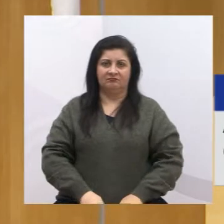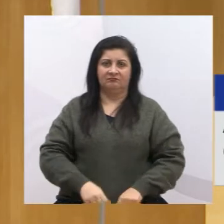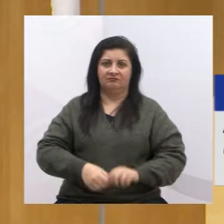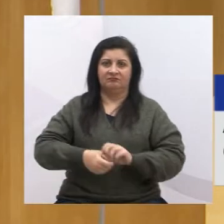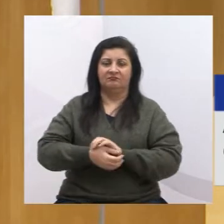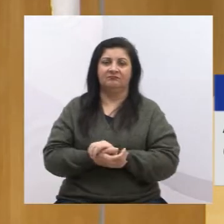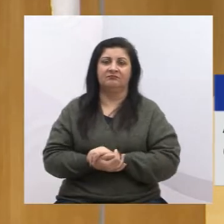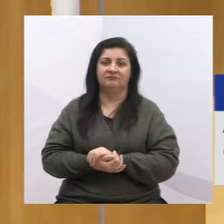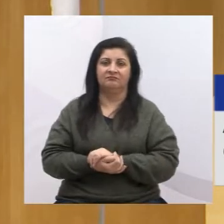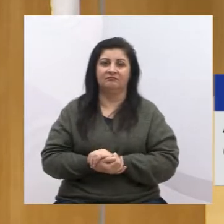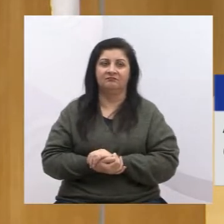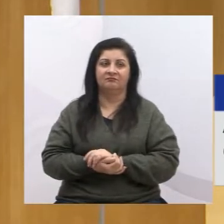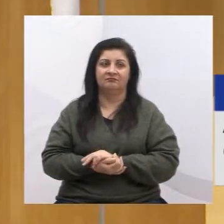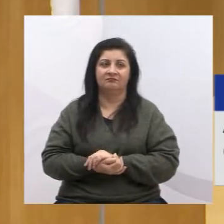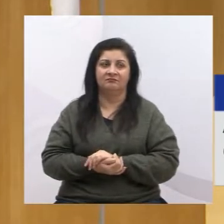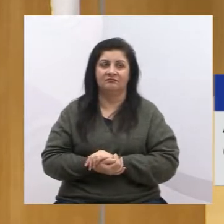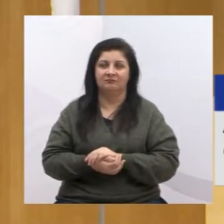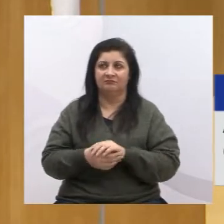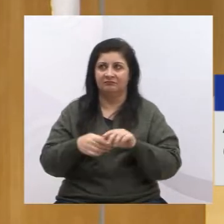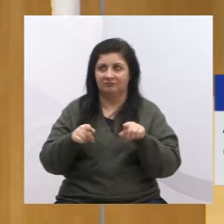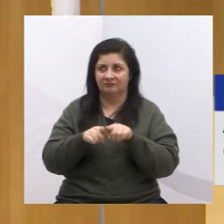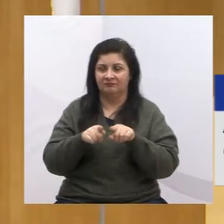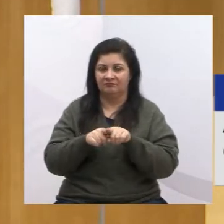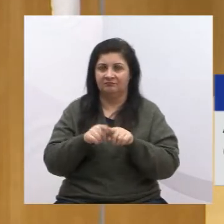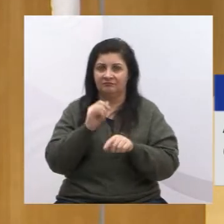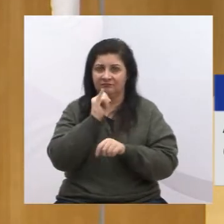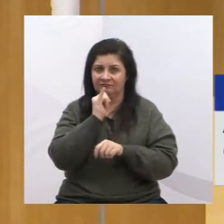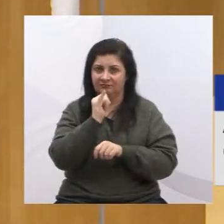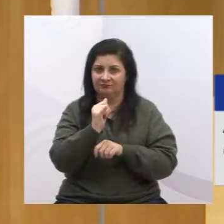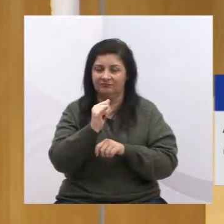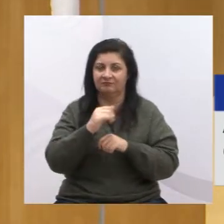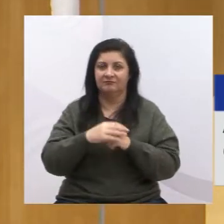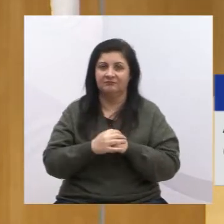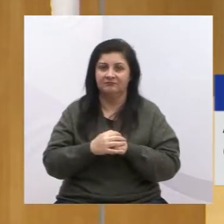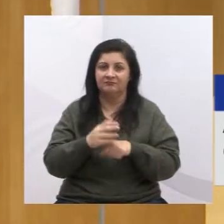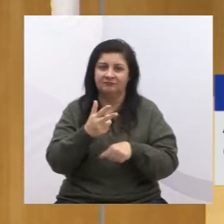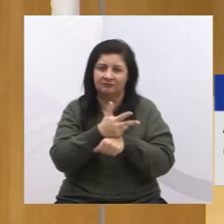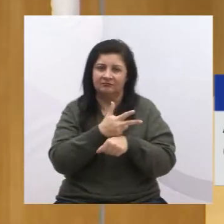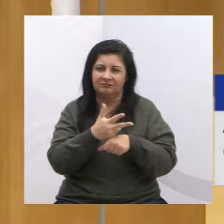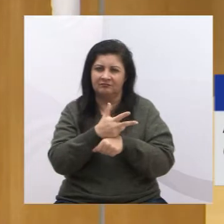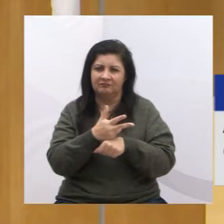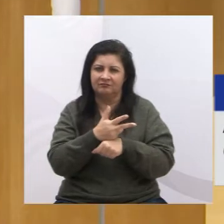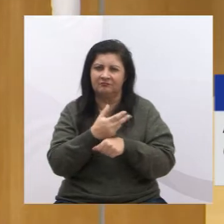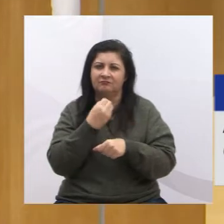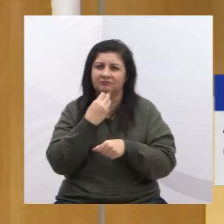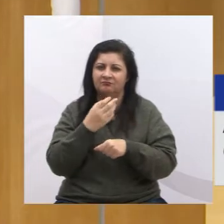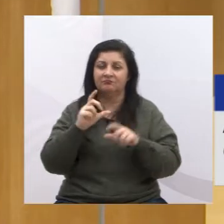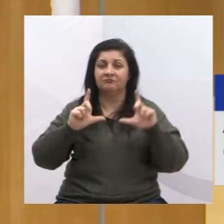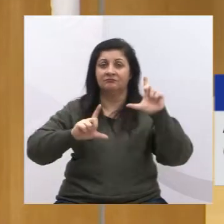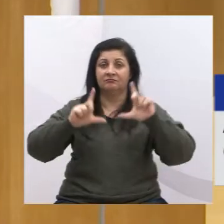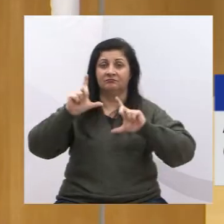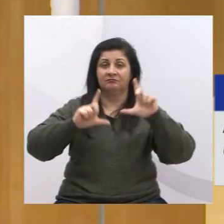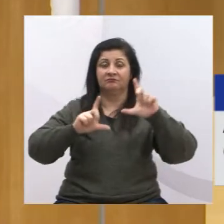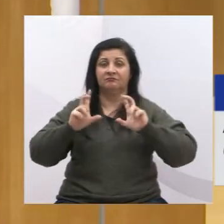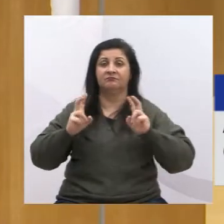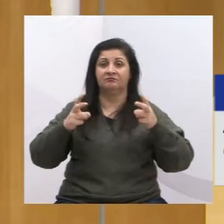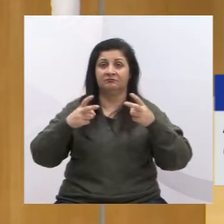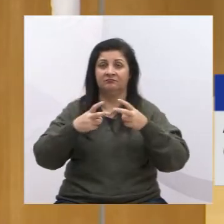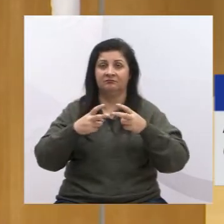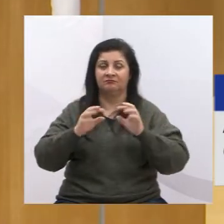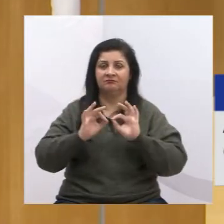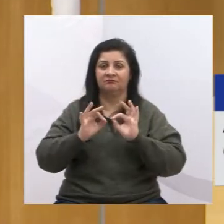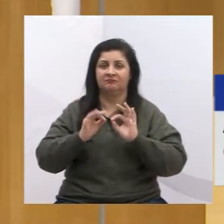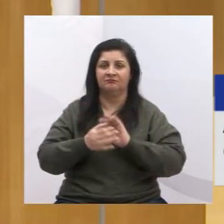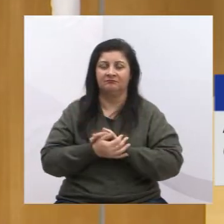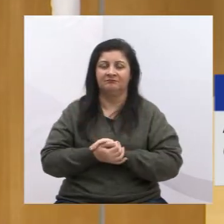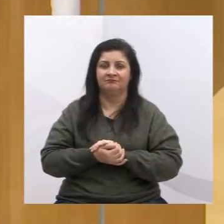processo. Quero, antes que o tempo está meio curto, queria colocar um vídeo muito bacana que a TV Câmara produziu, falando um pouquinho